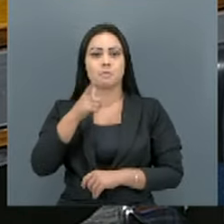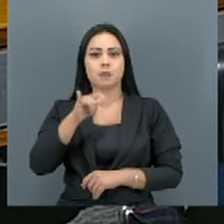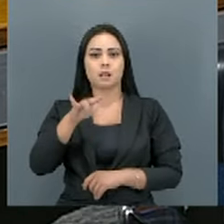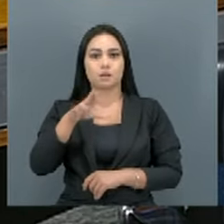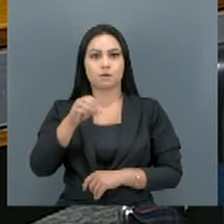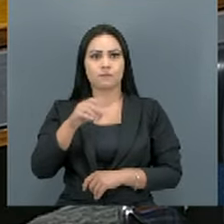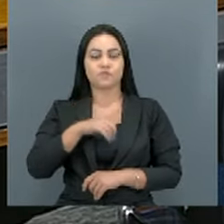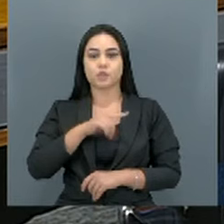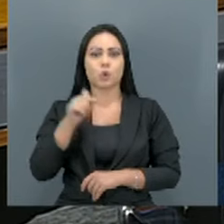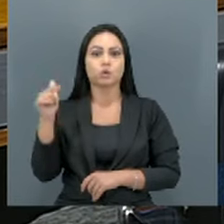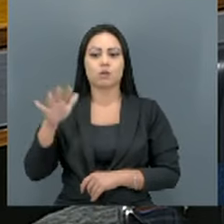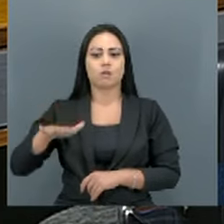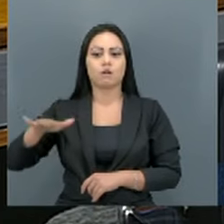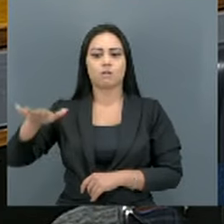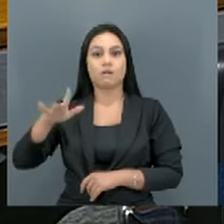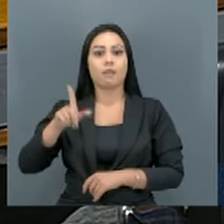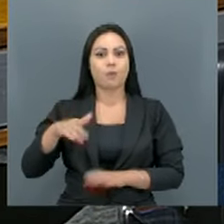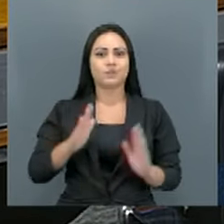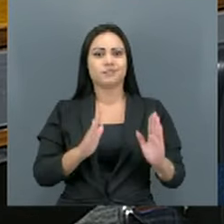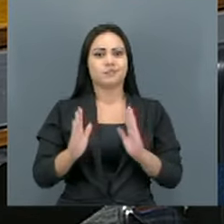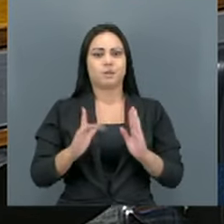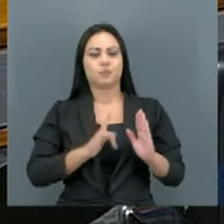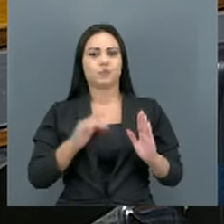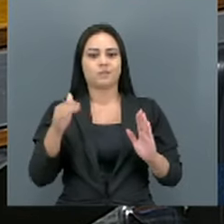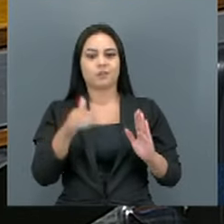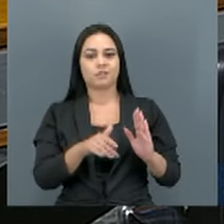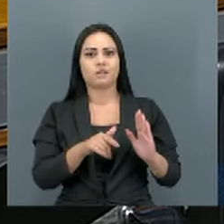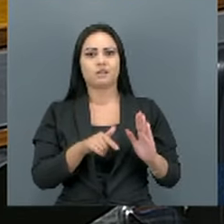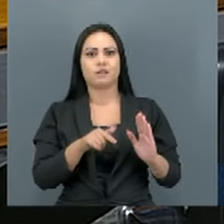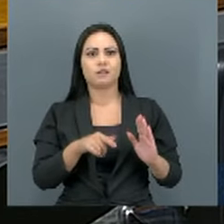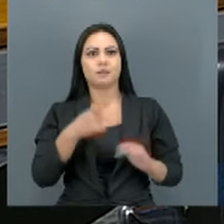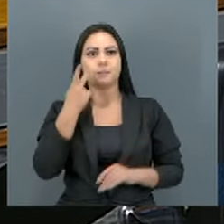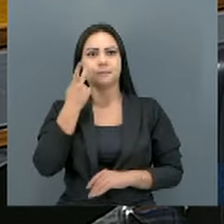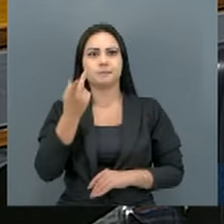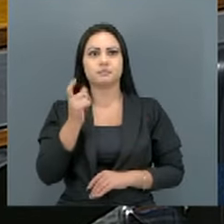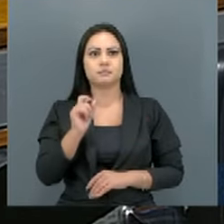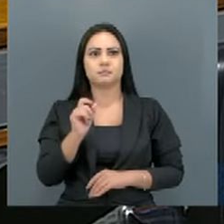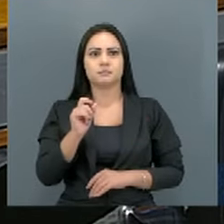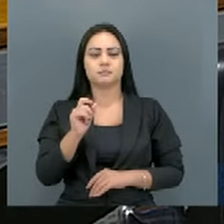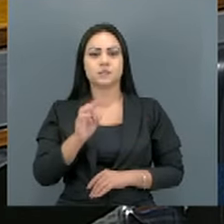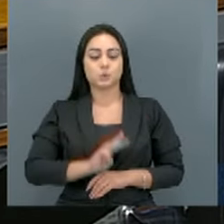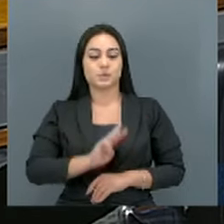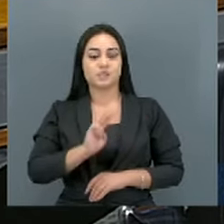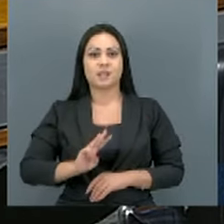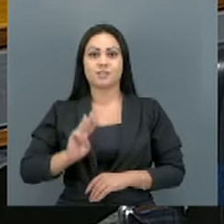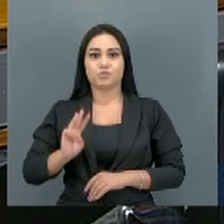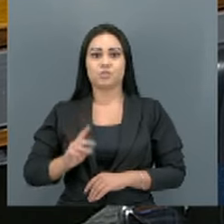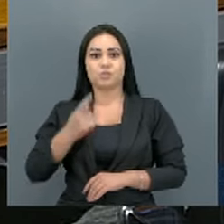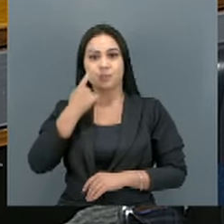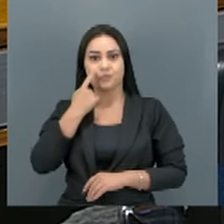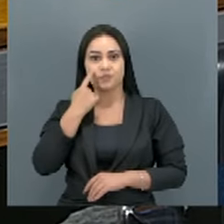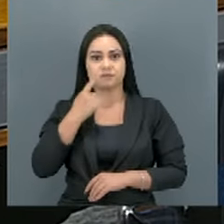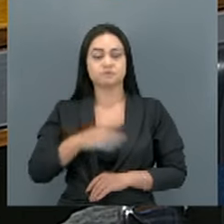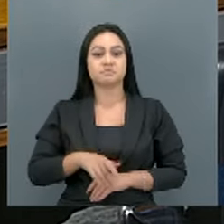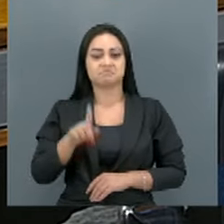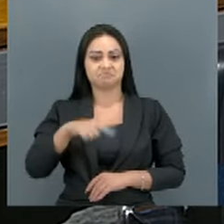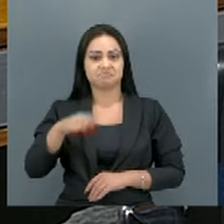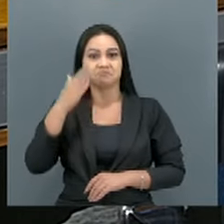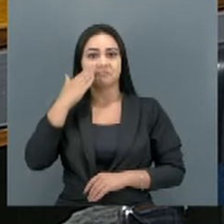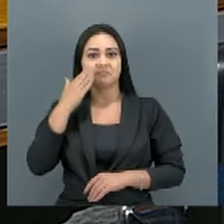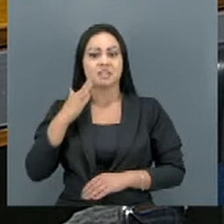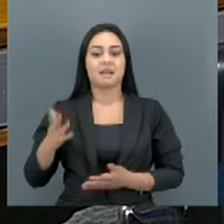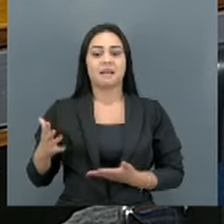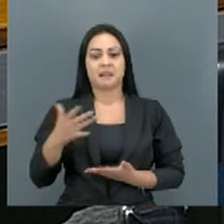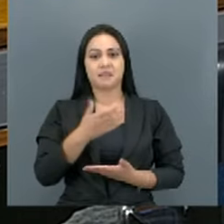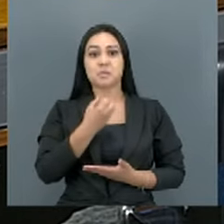e é o tempo que eu tenho que ver aqui no site, só deve saber que eles arrecadam bem,